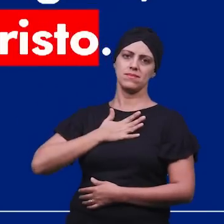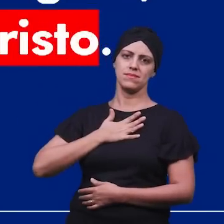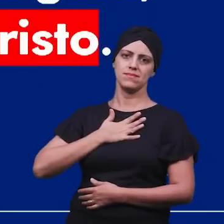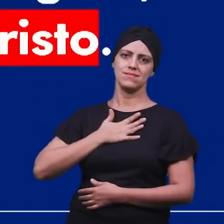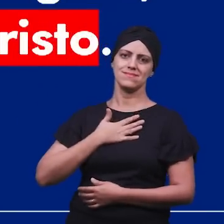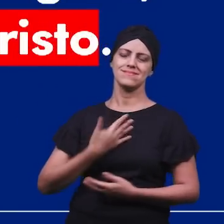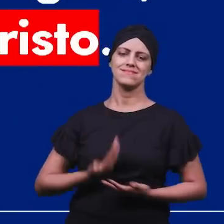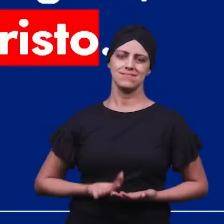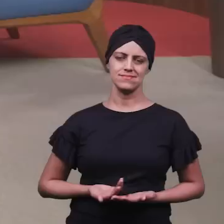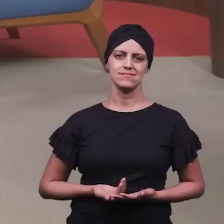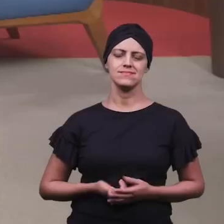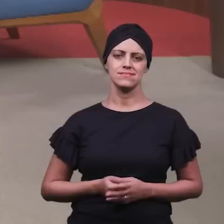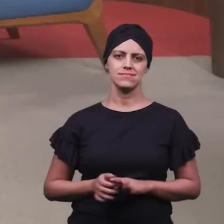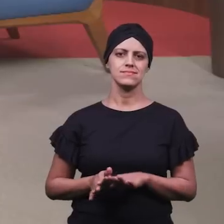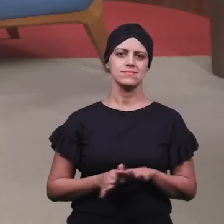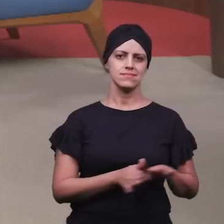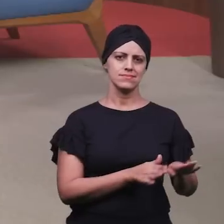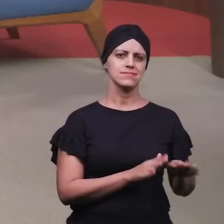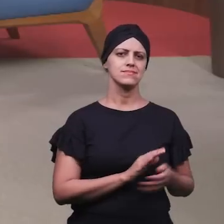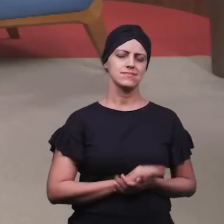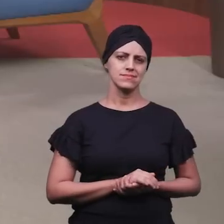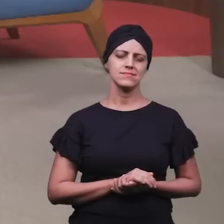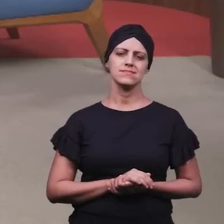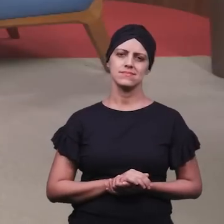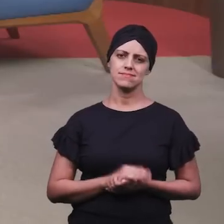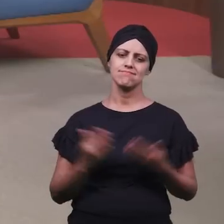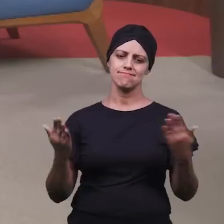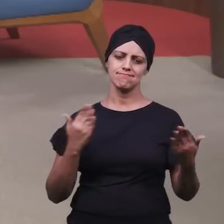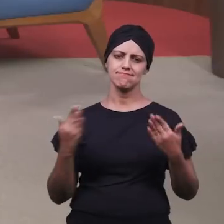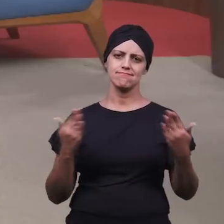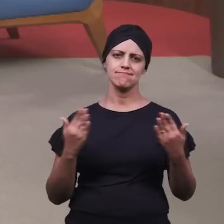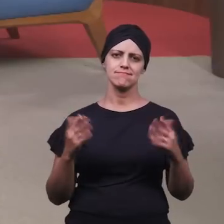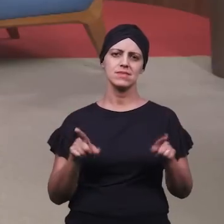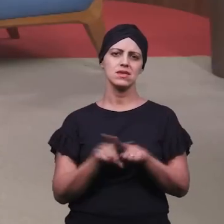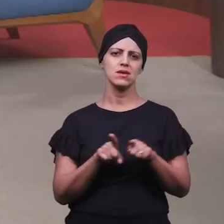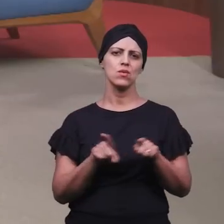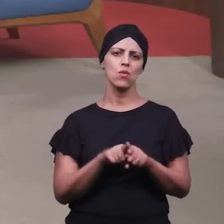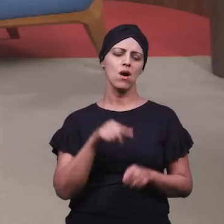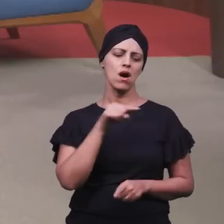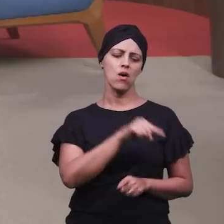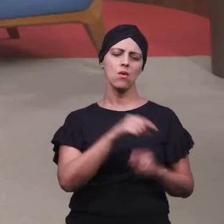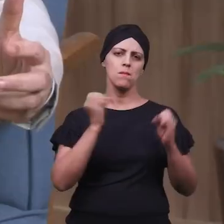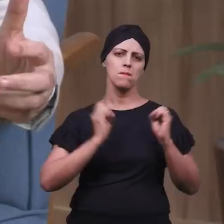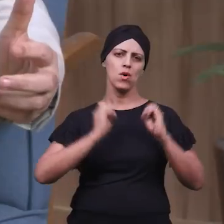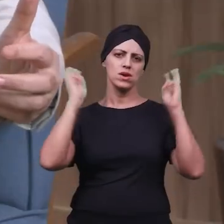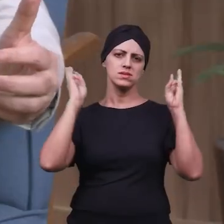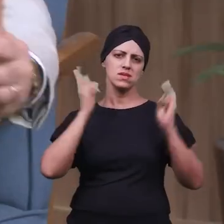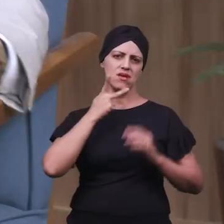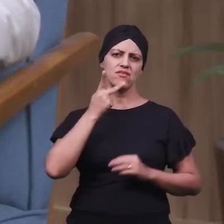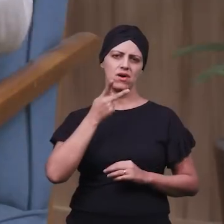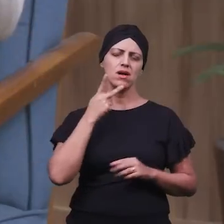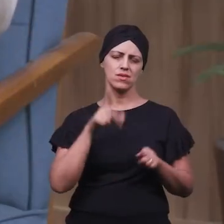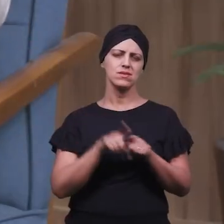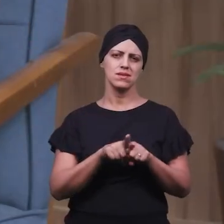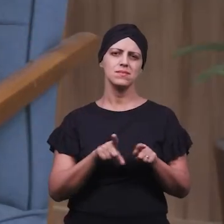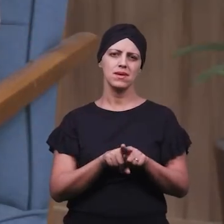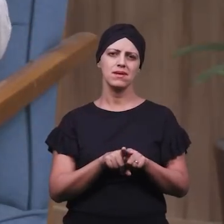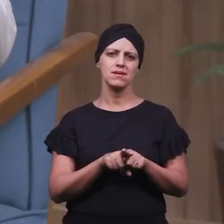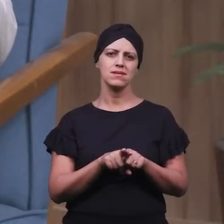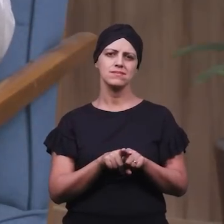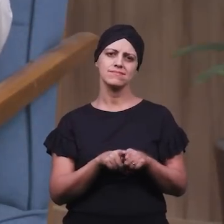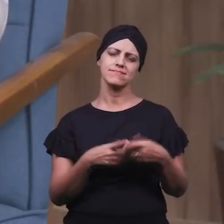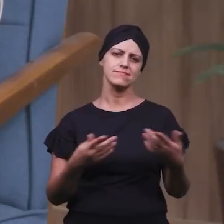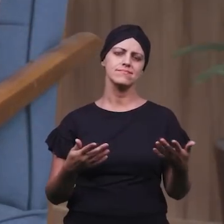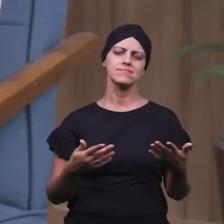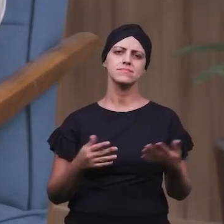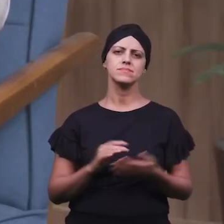Jesus Cristo. É quase a mesma expressão que Moisés poderia ter dito, é uma